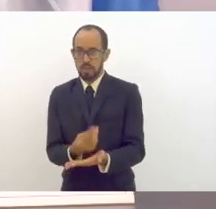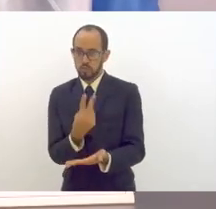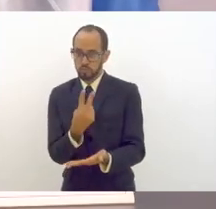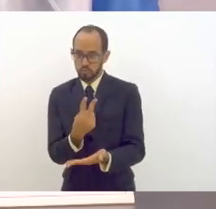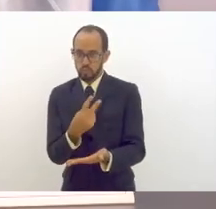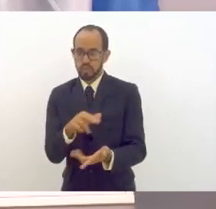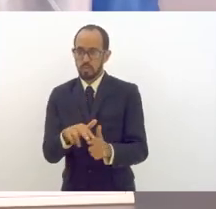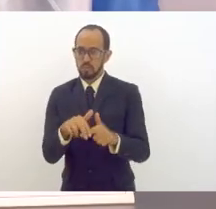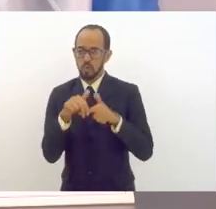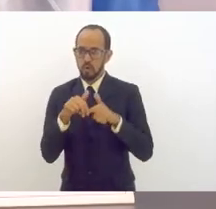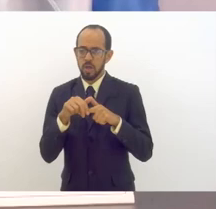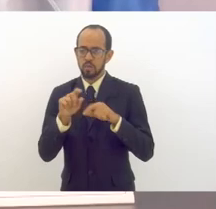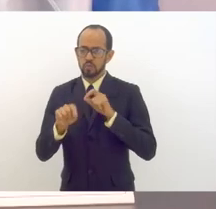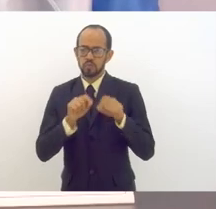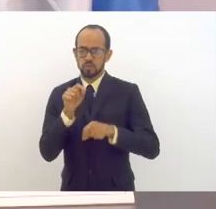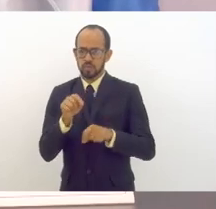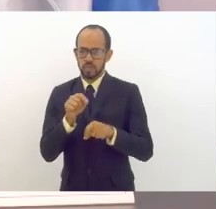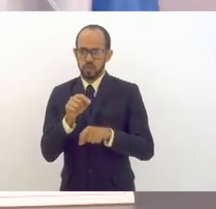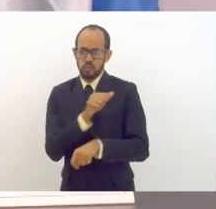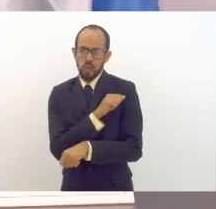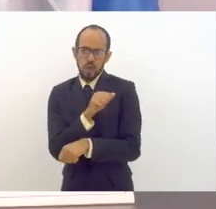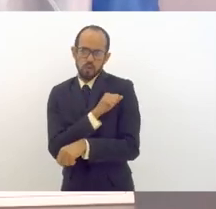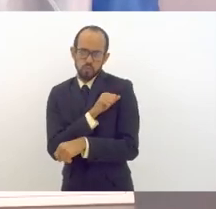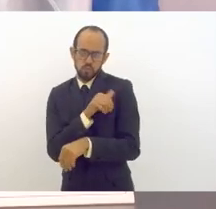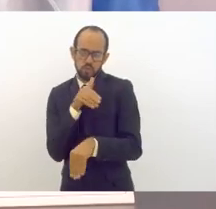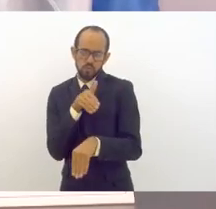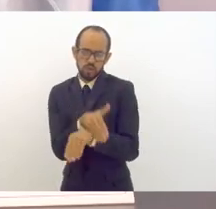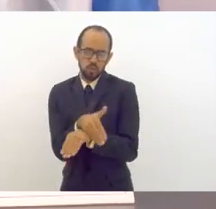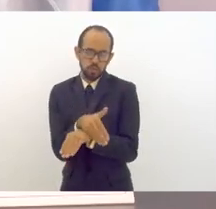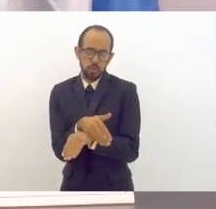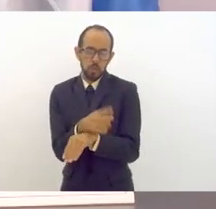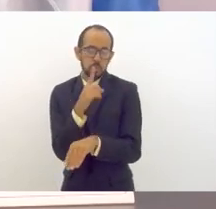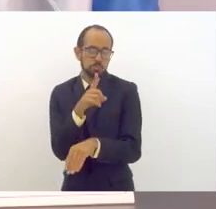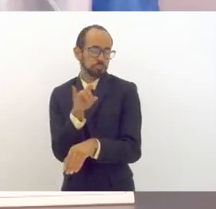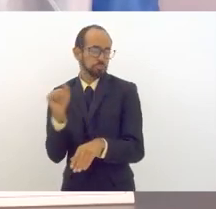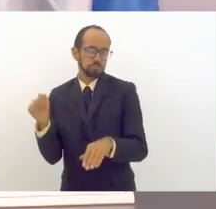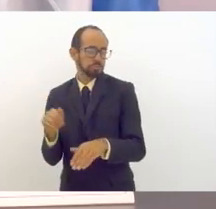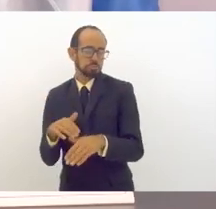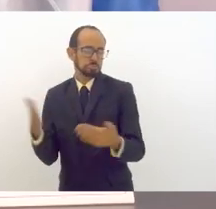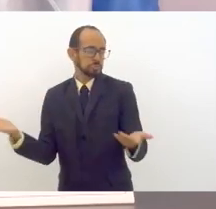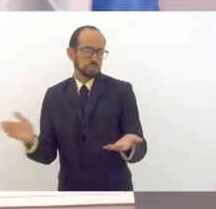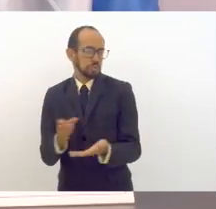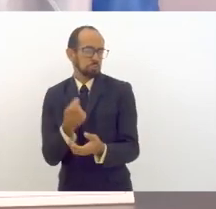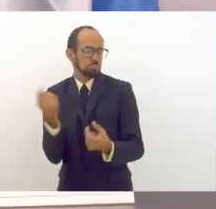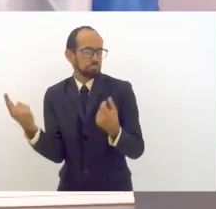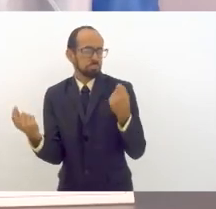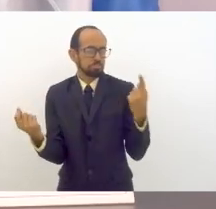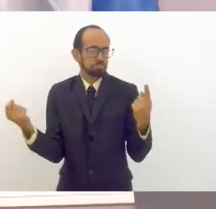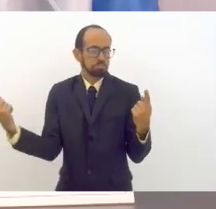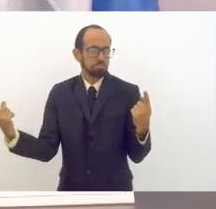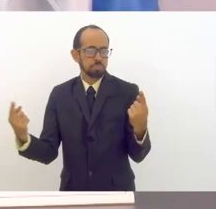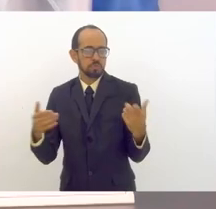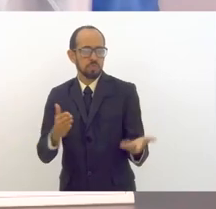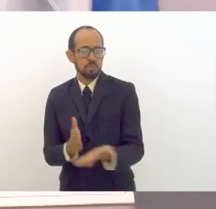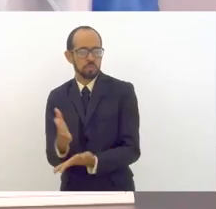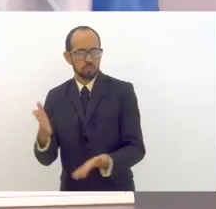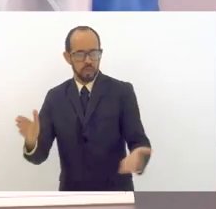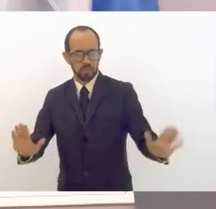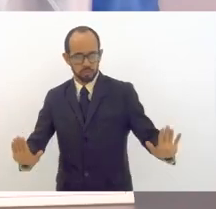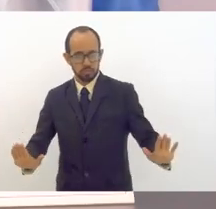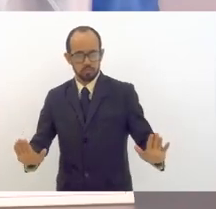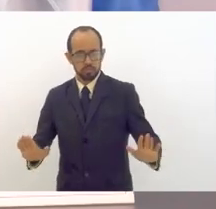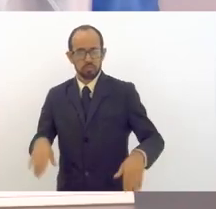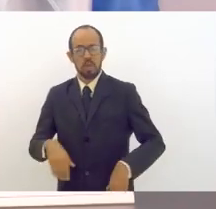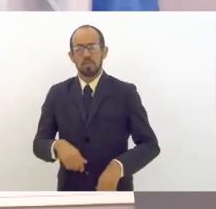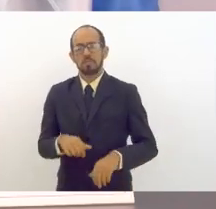porque o aluno que tenha frequentado alguma aula foi aprovado, né, mesmo que, né,